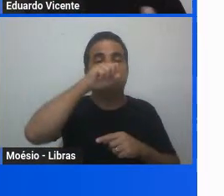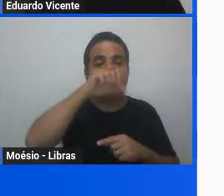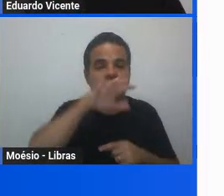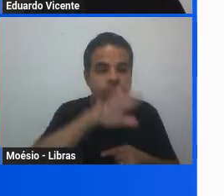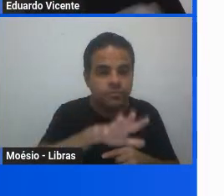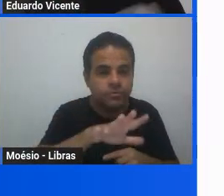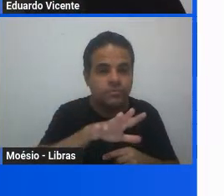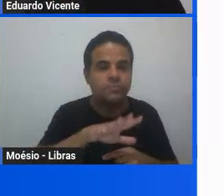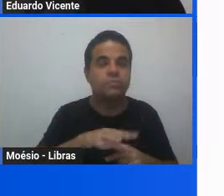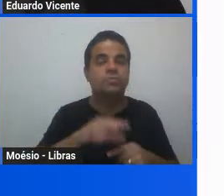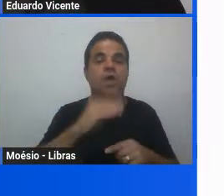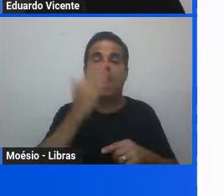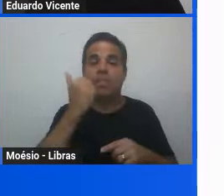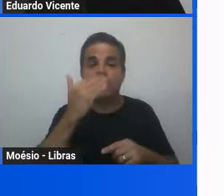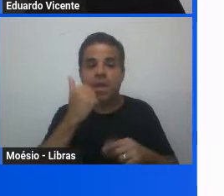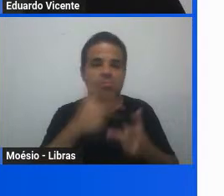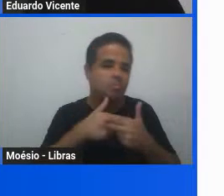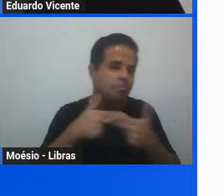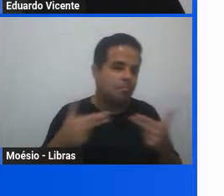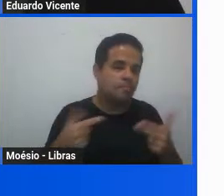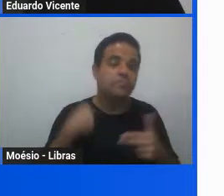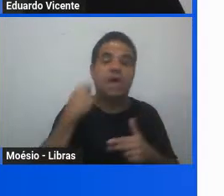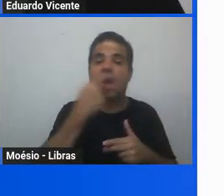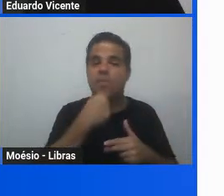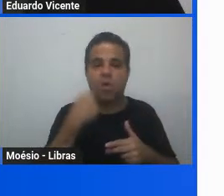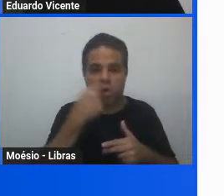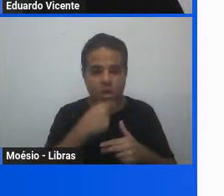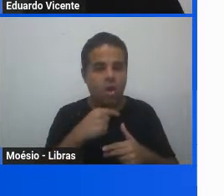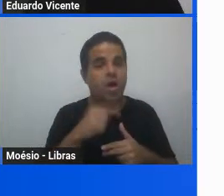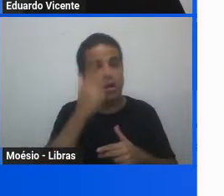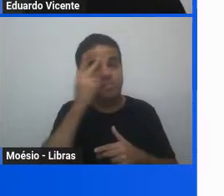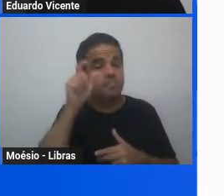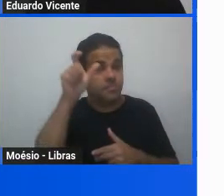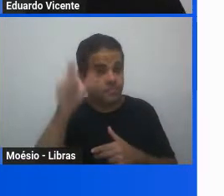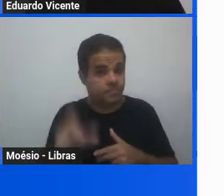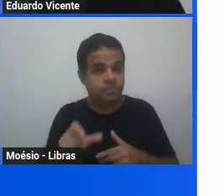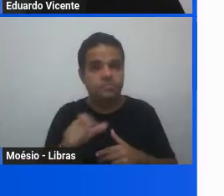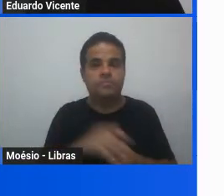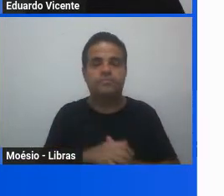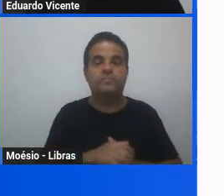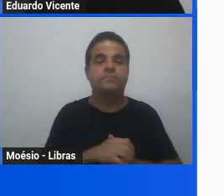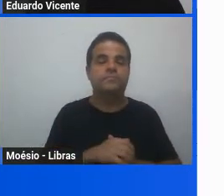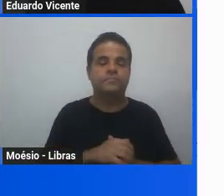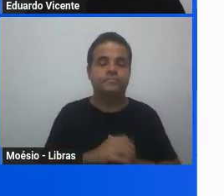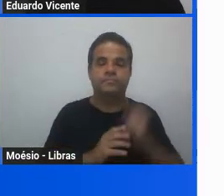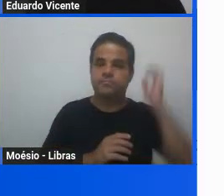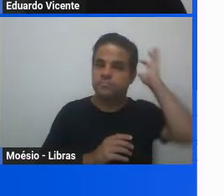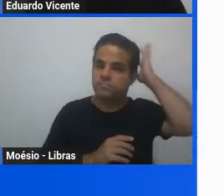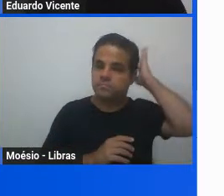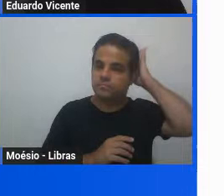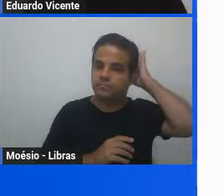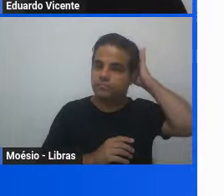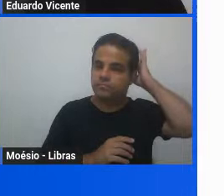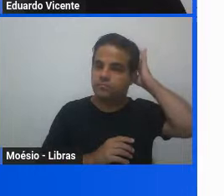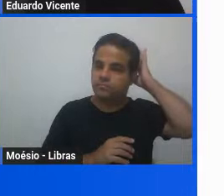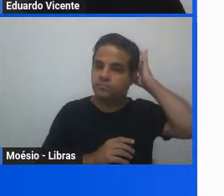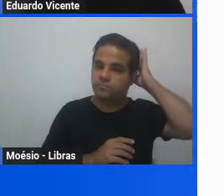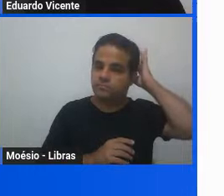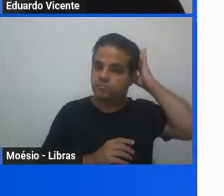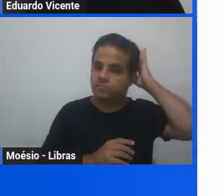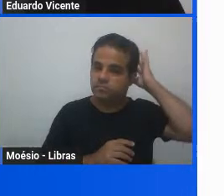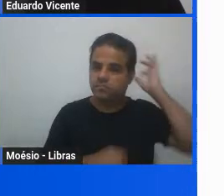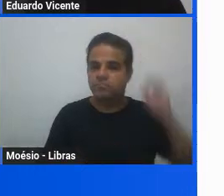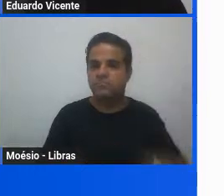objeto ou o alimento que está na boca da vítima. Olha, essa